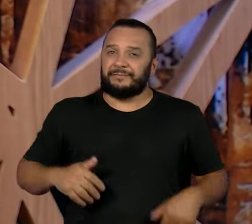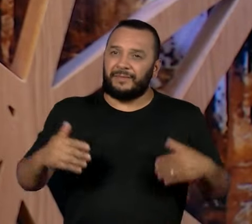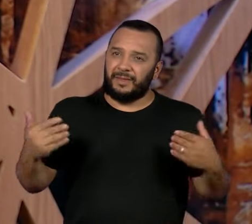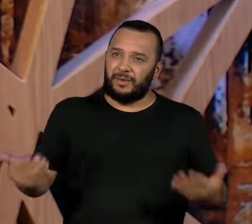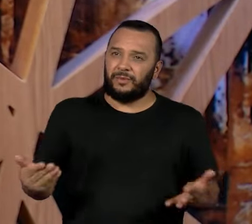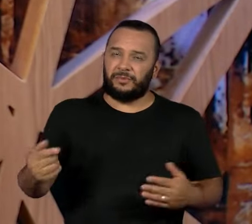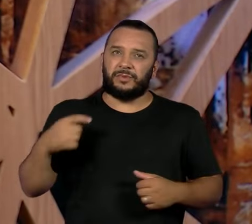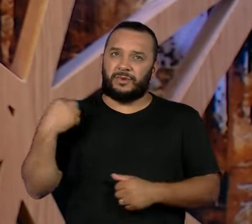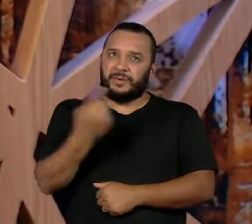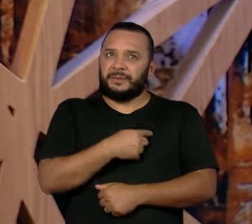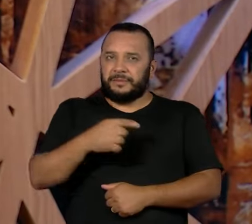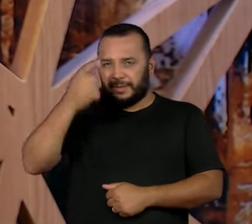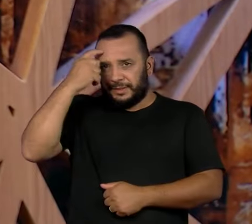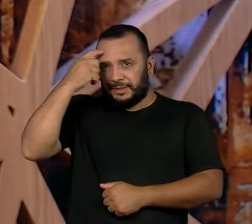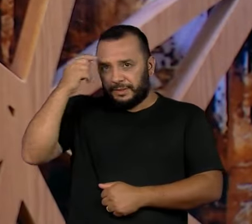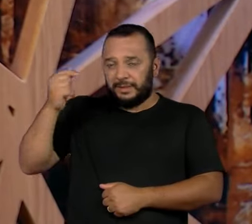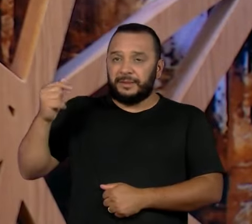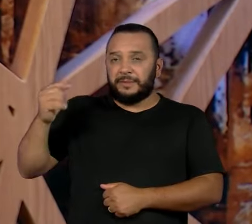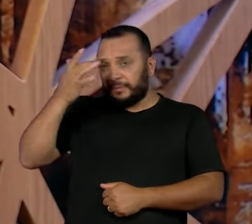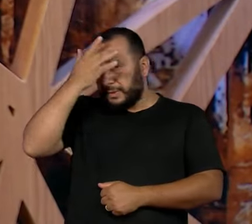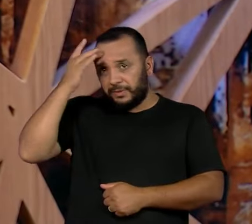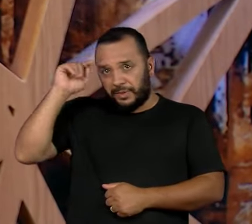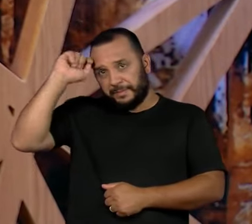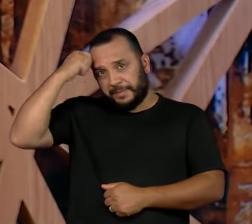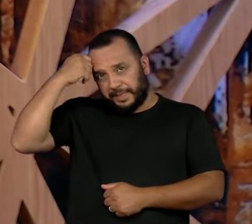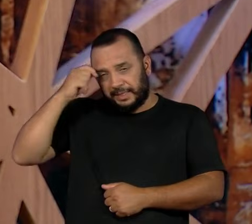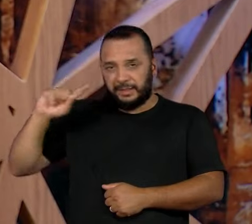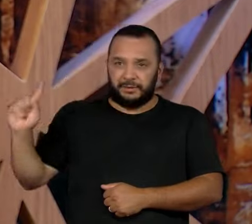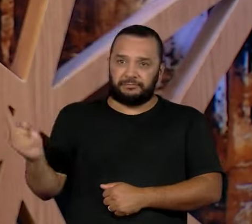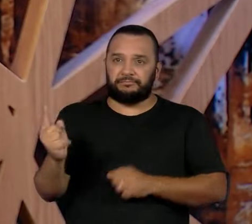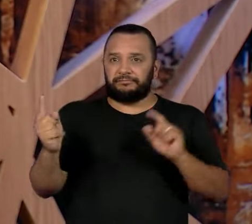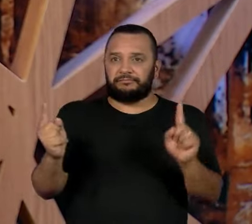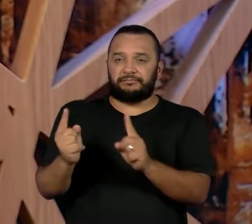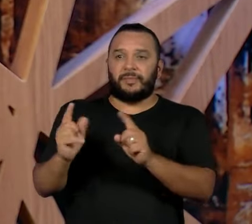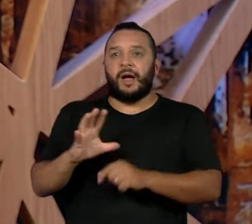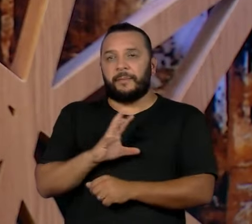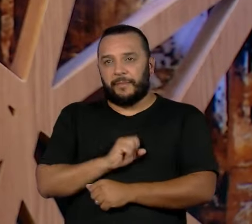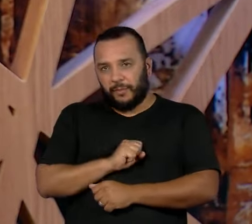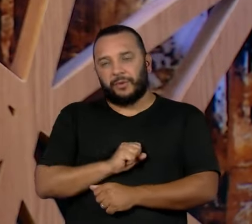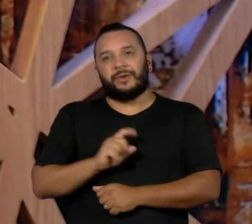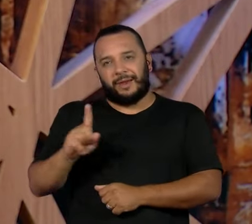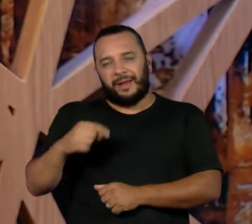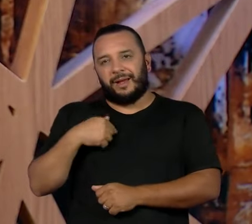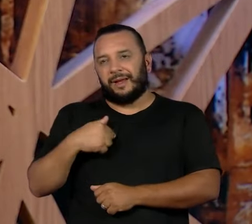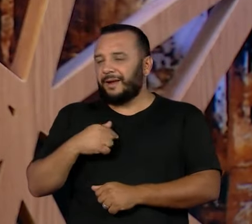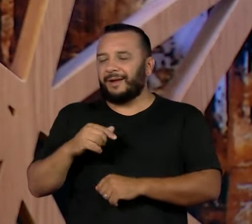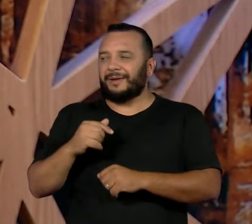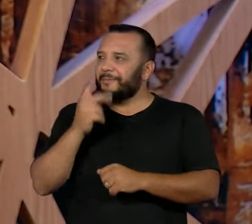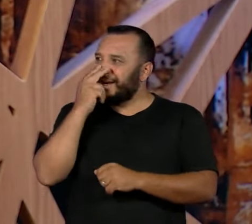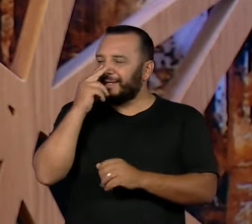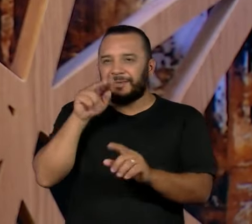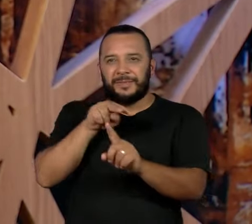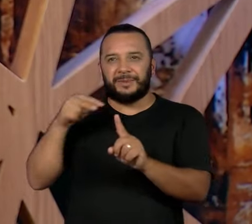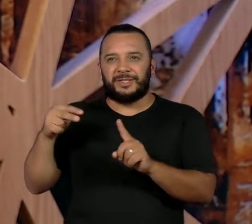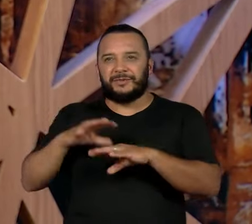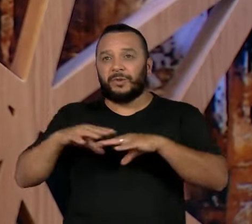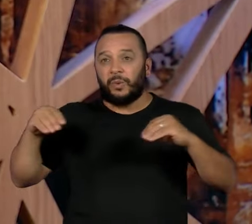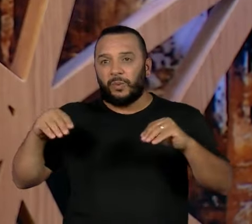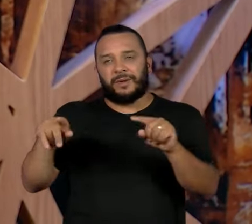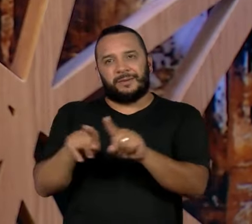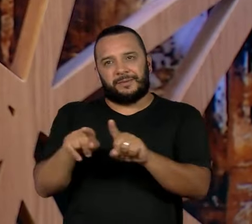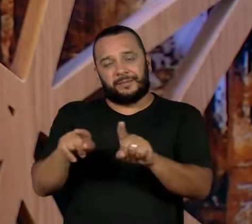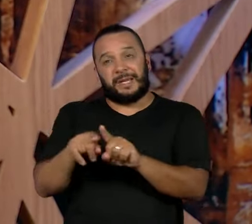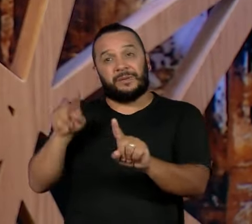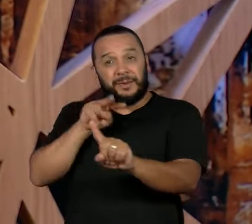possamos olhar para o amor entre pessoas pretas com uma perspectiva de cura, mas principalmente a partir da sua própria ótica, não